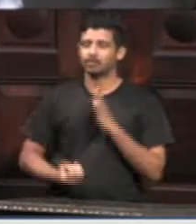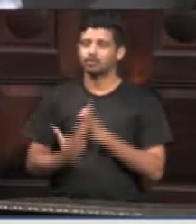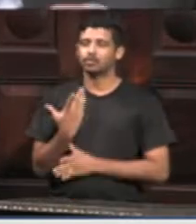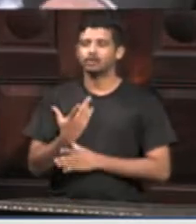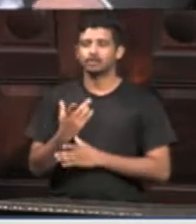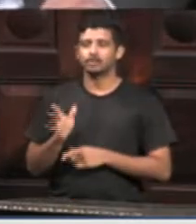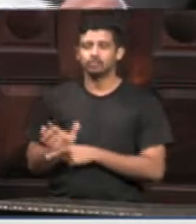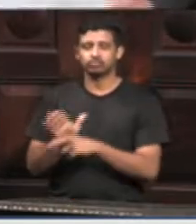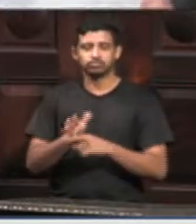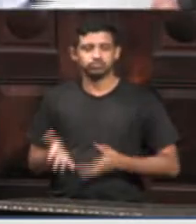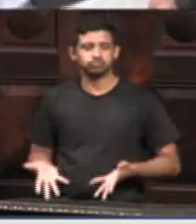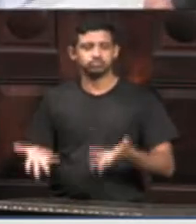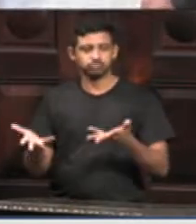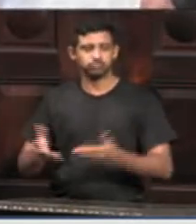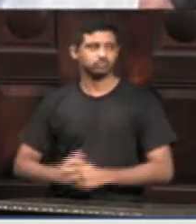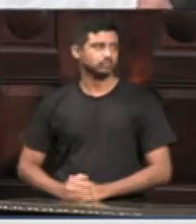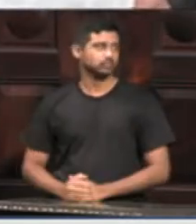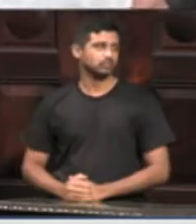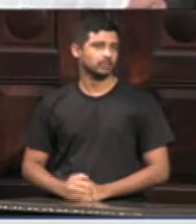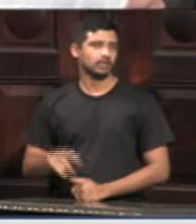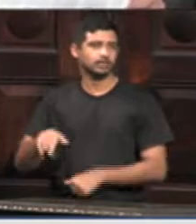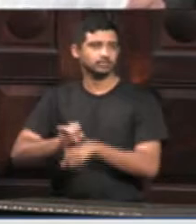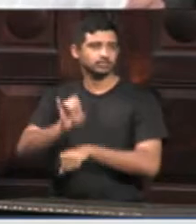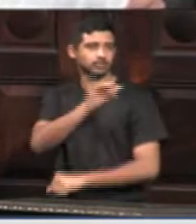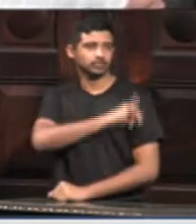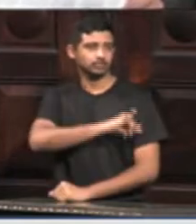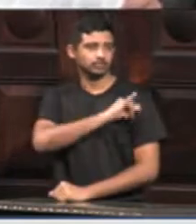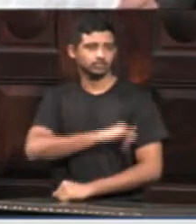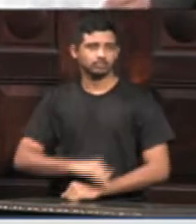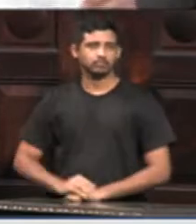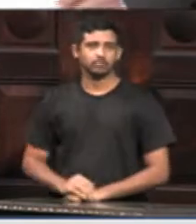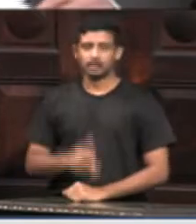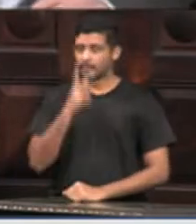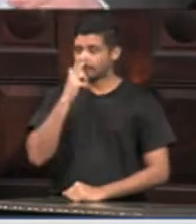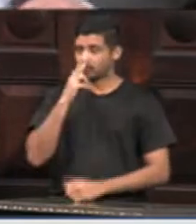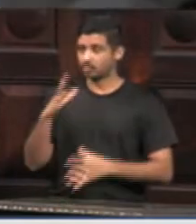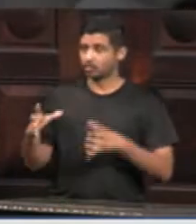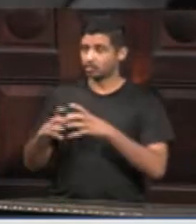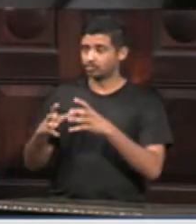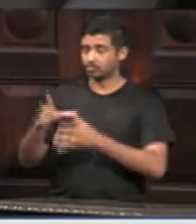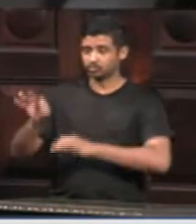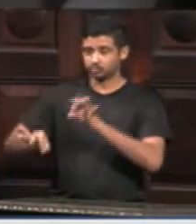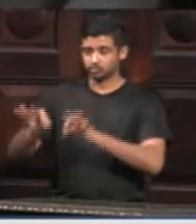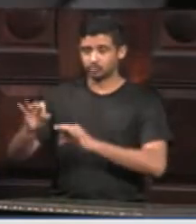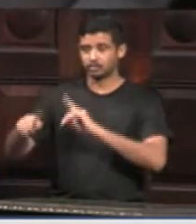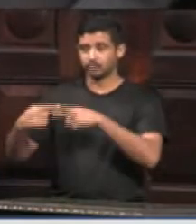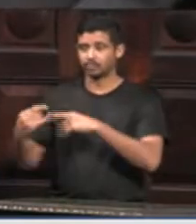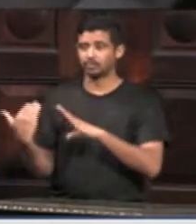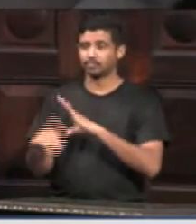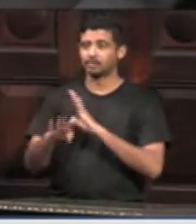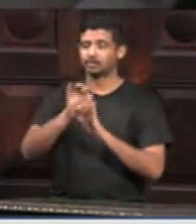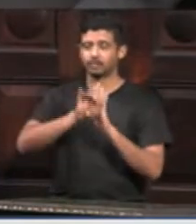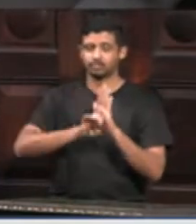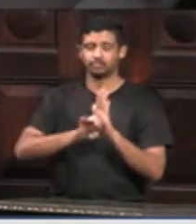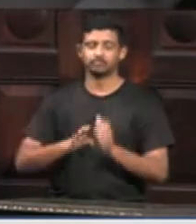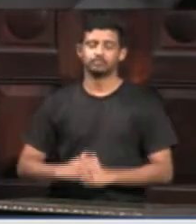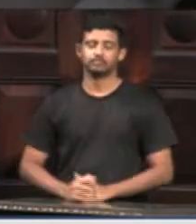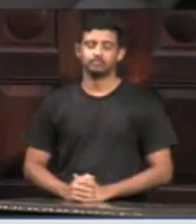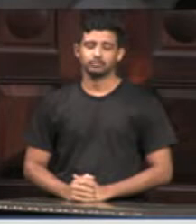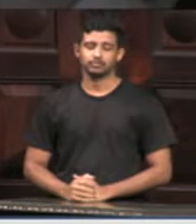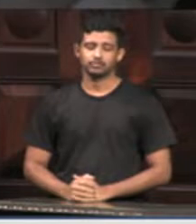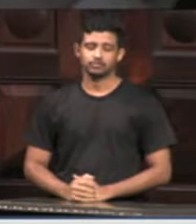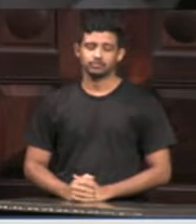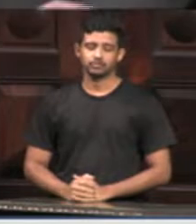regionais pelos pequenos produtores rurais no estado do Rio de Janeiro. Parecer das comissões de Constituição e Justiça pela Constitucionalidade com emendas.